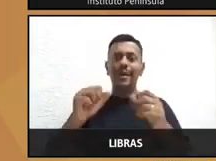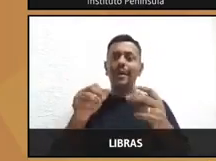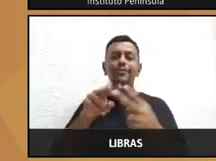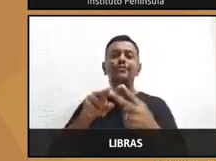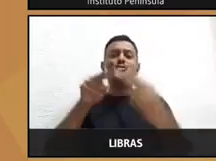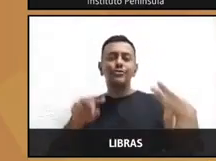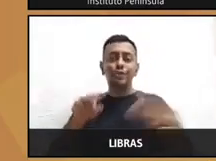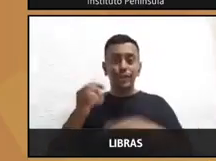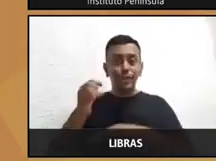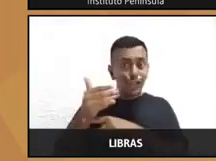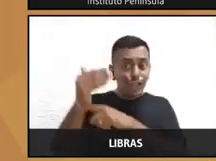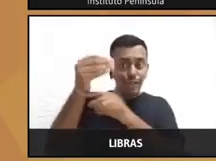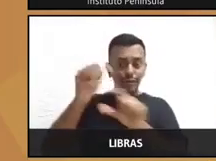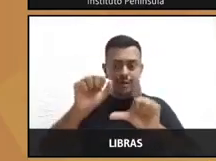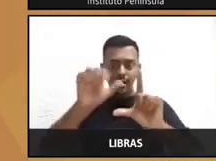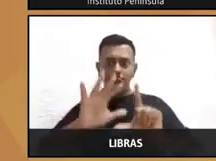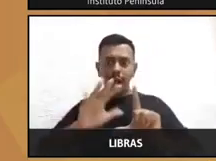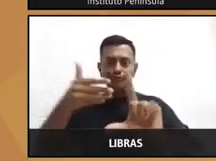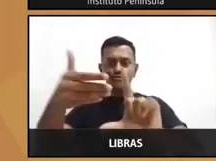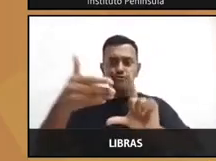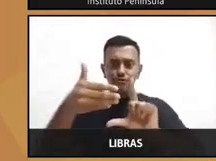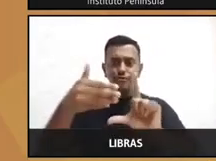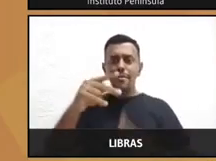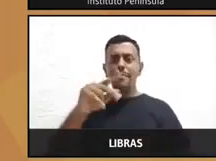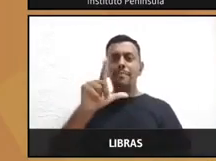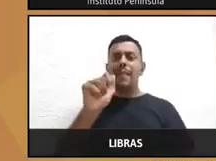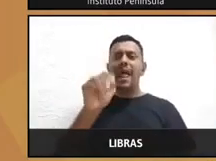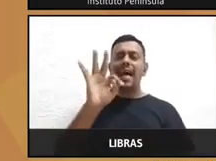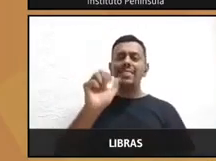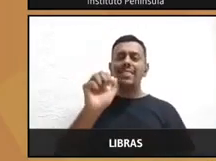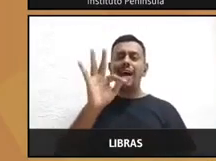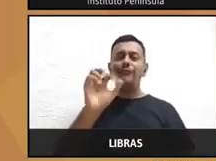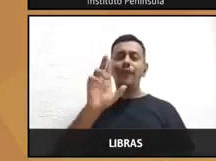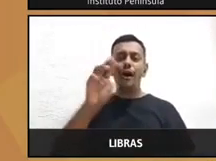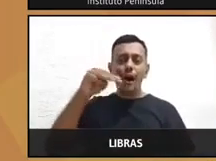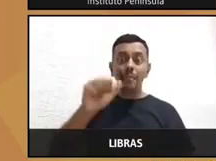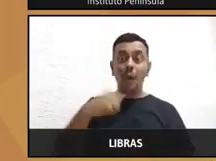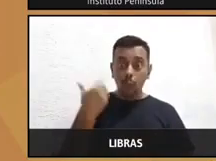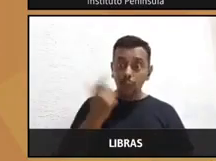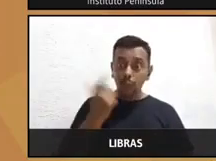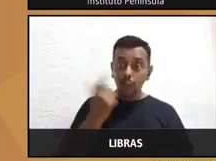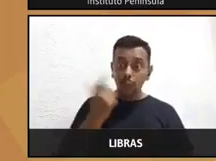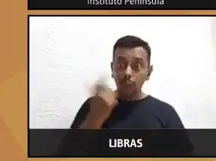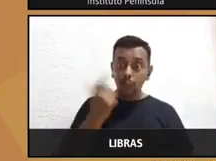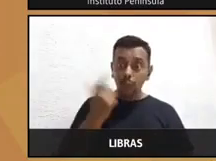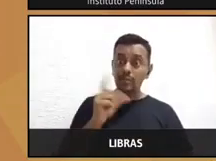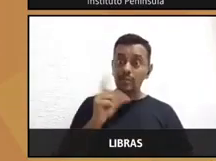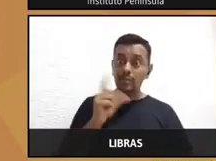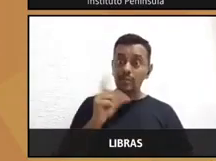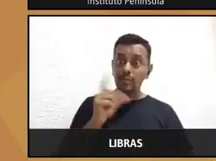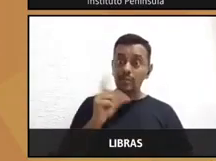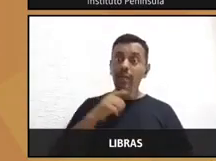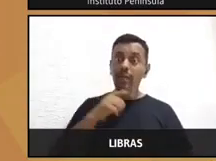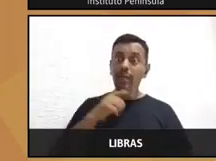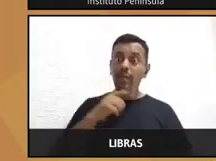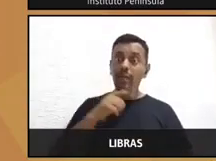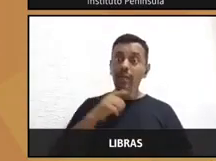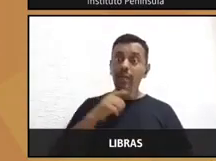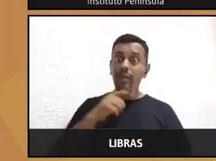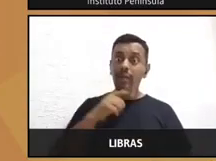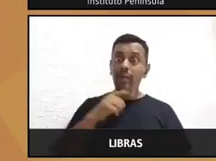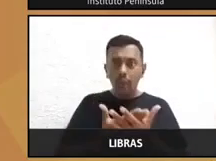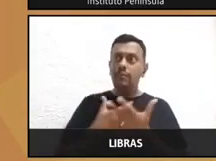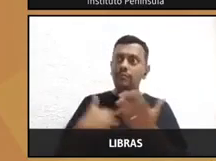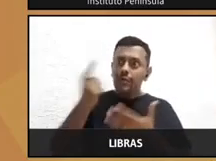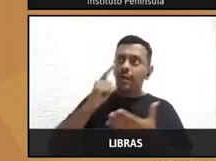onde eles podem compartilhar seus planos de aula e comparar as suas métricas, e muitas